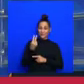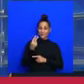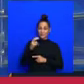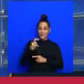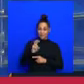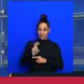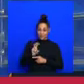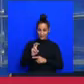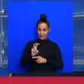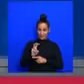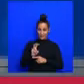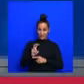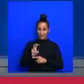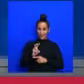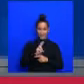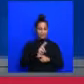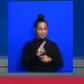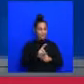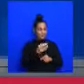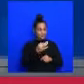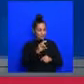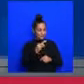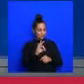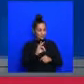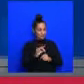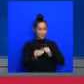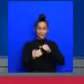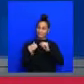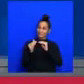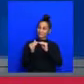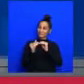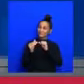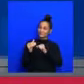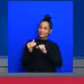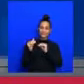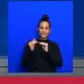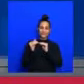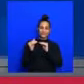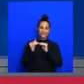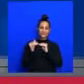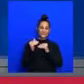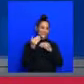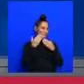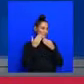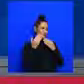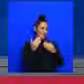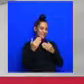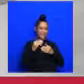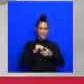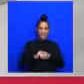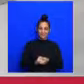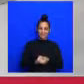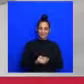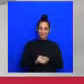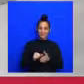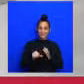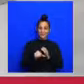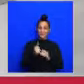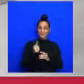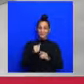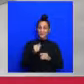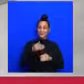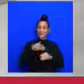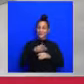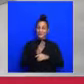49 e 25. Auditoras, confirmam? Sim, confirmo. Sim, confirmo. Obrigado. Primeiro